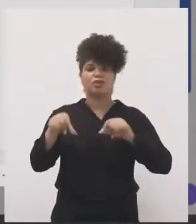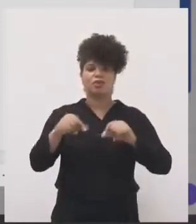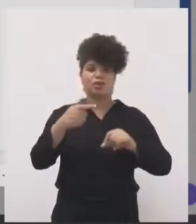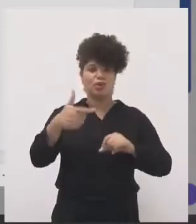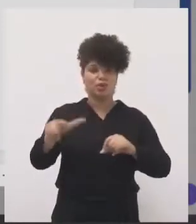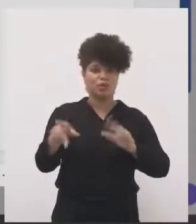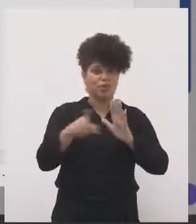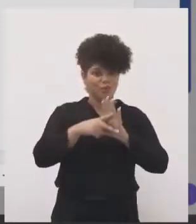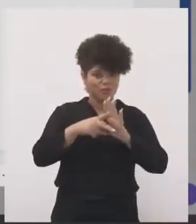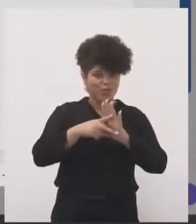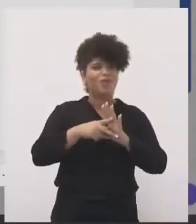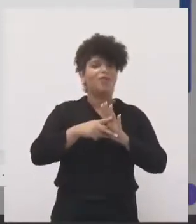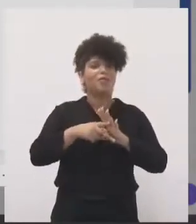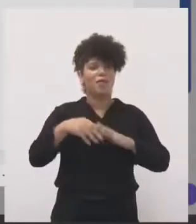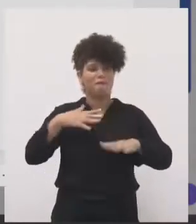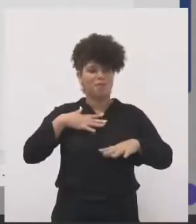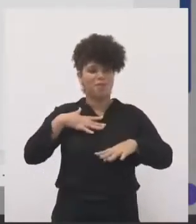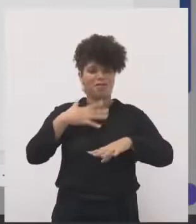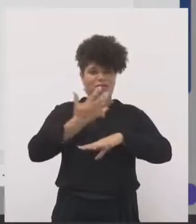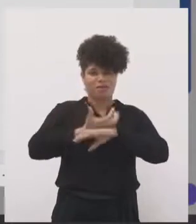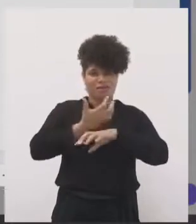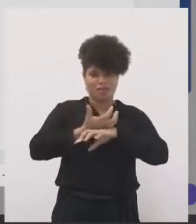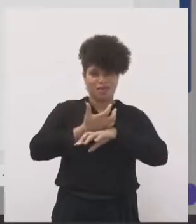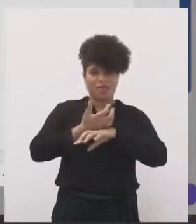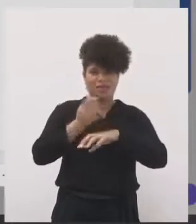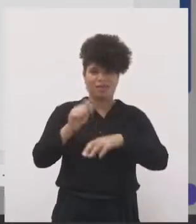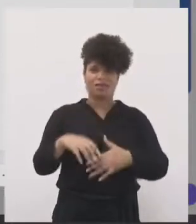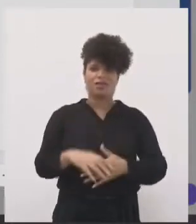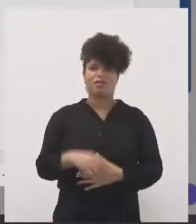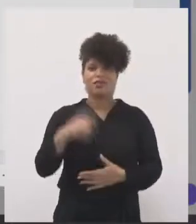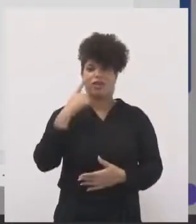aqui relacionado à minha disciplina